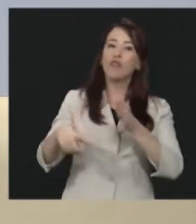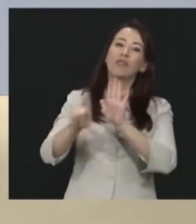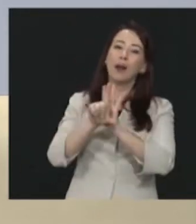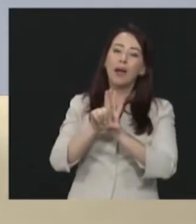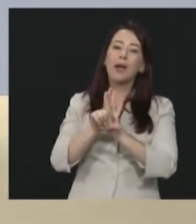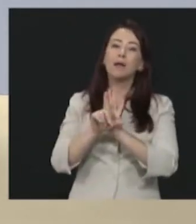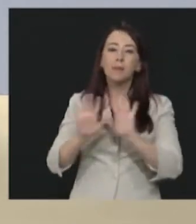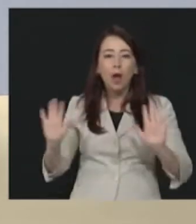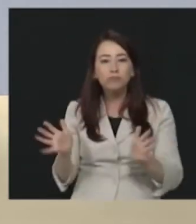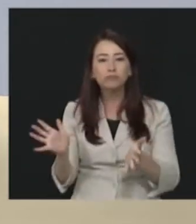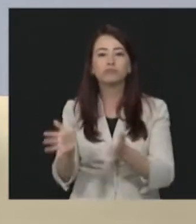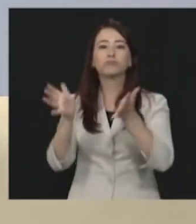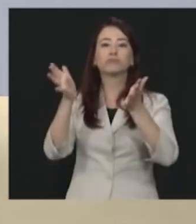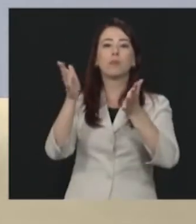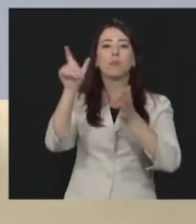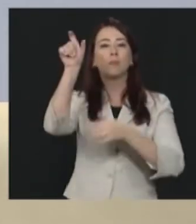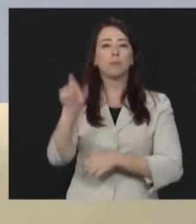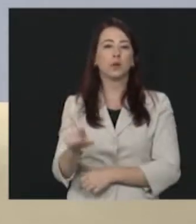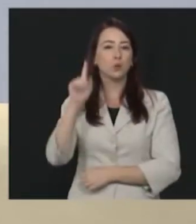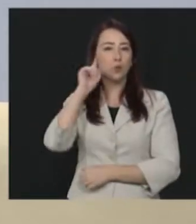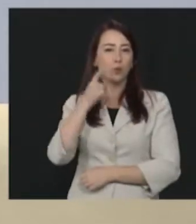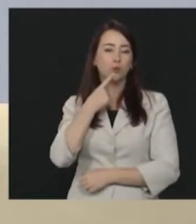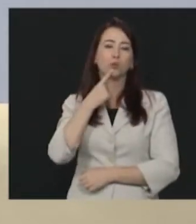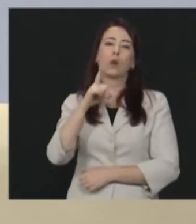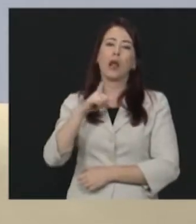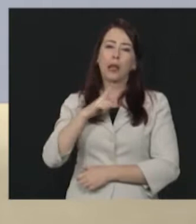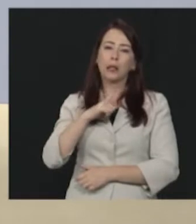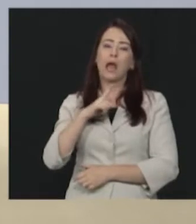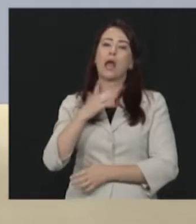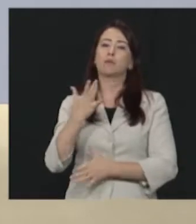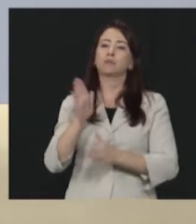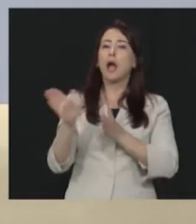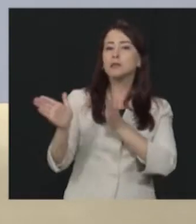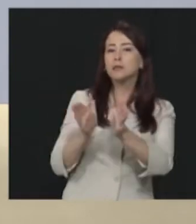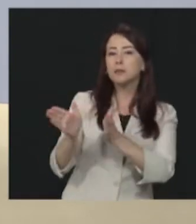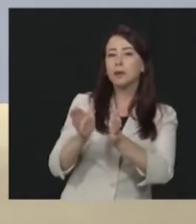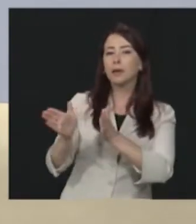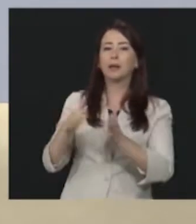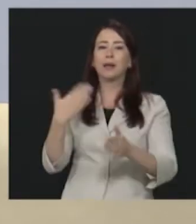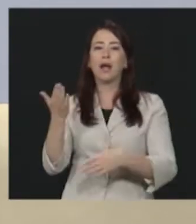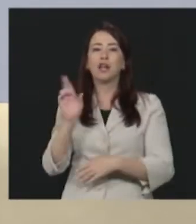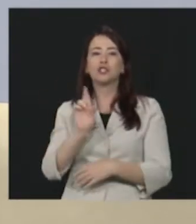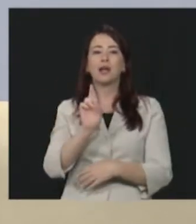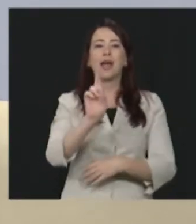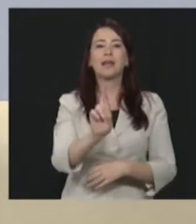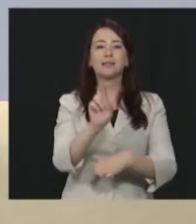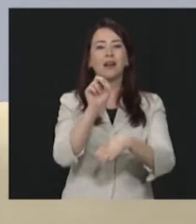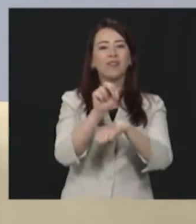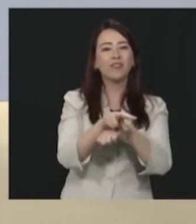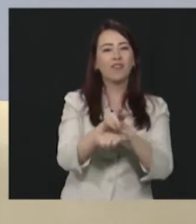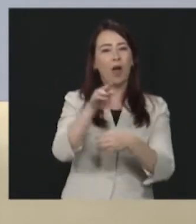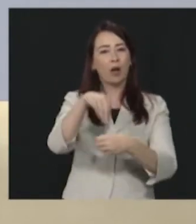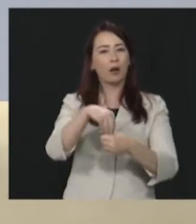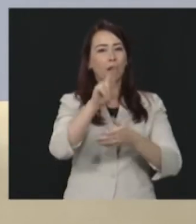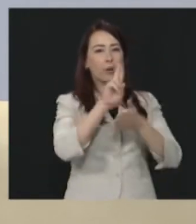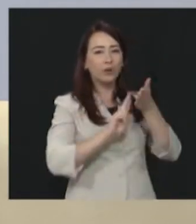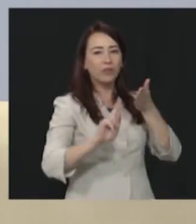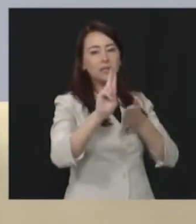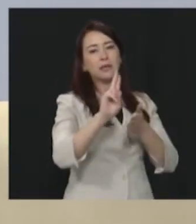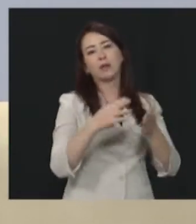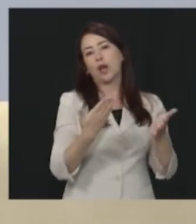surdas, que garantem aí acessibilidade, reserva de vagas em universidades,